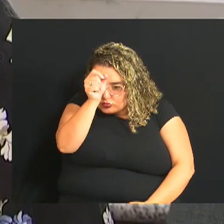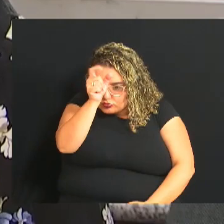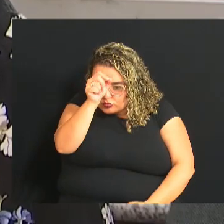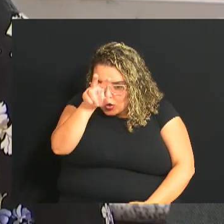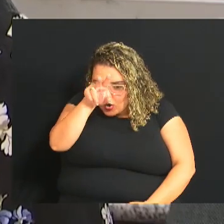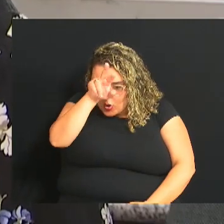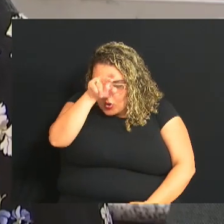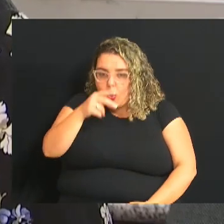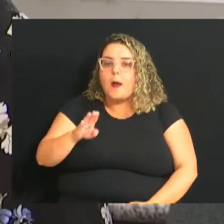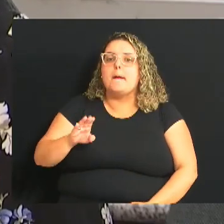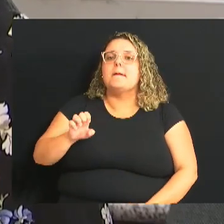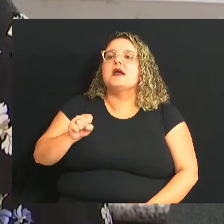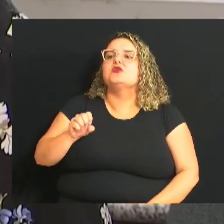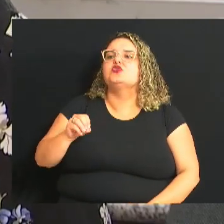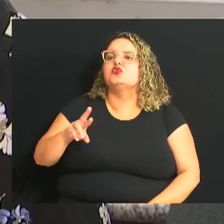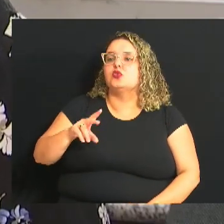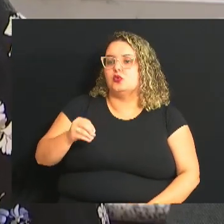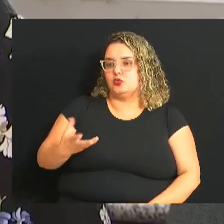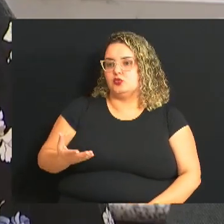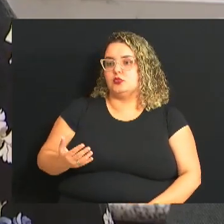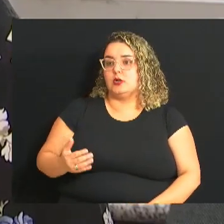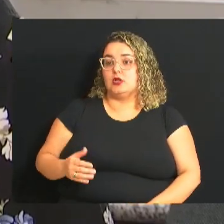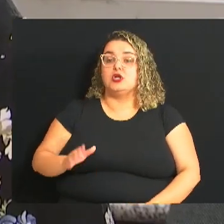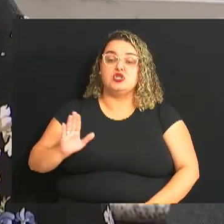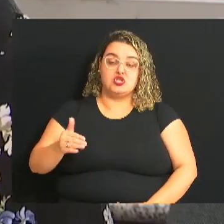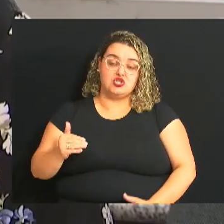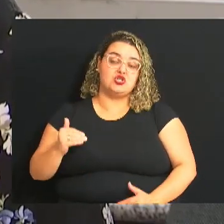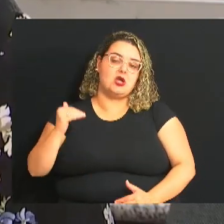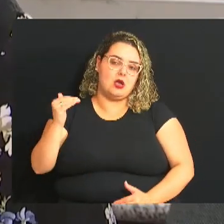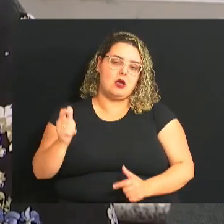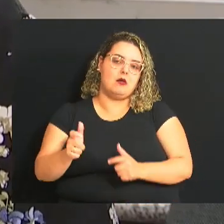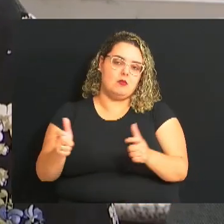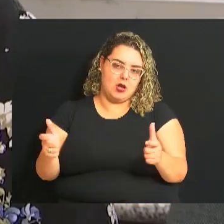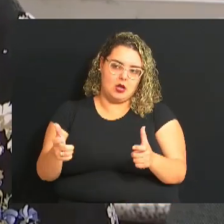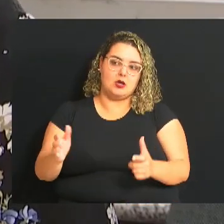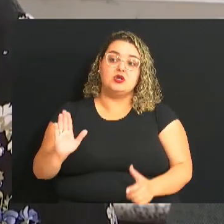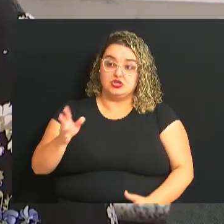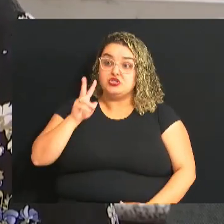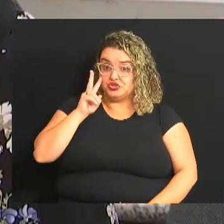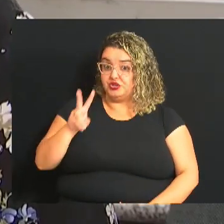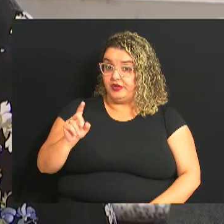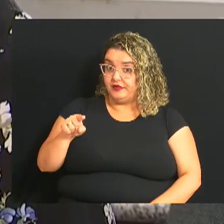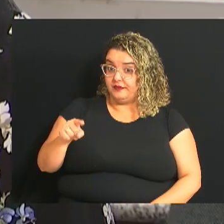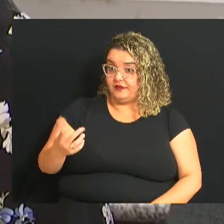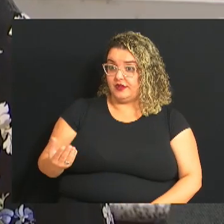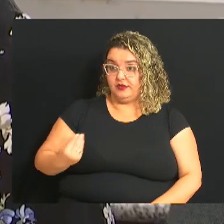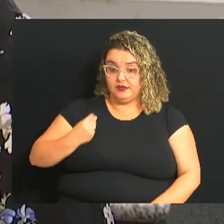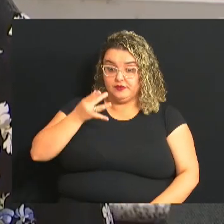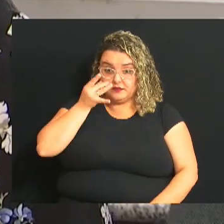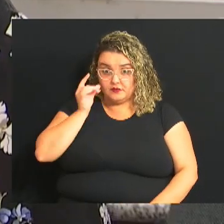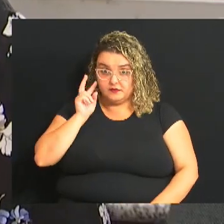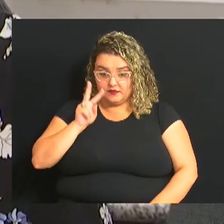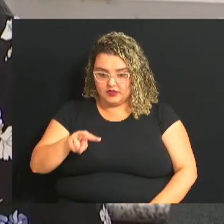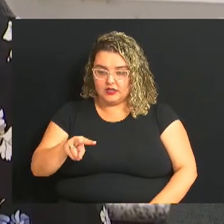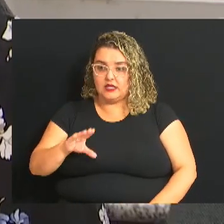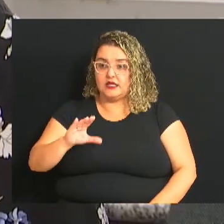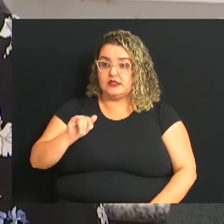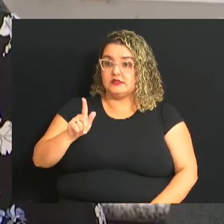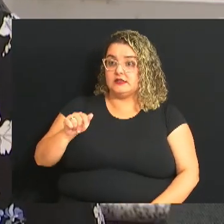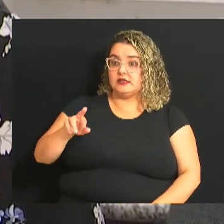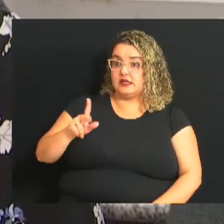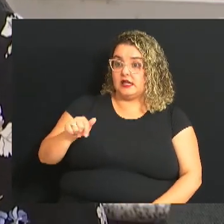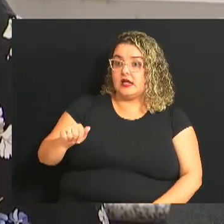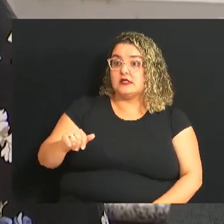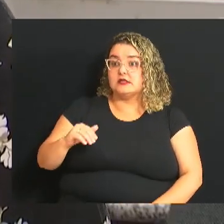no solo. Na fase adulta, inclusive, já vi isso, né? Presenciei cigarras adultas